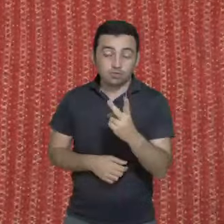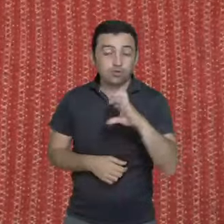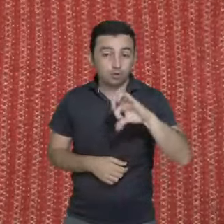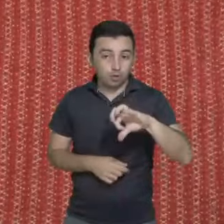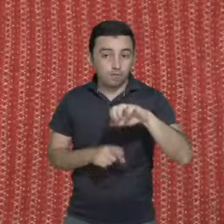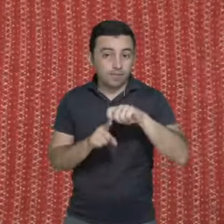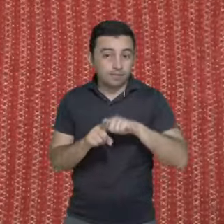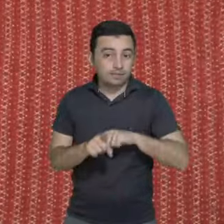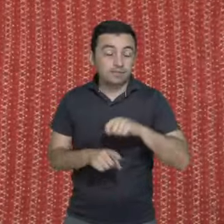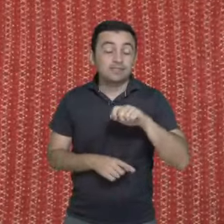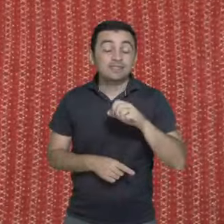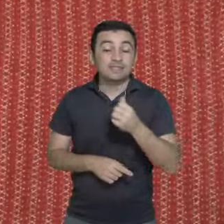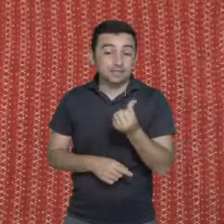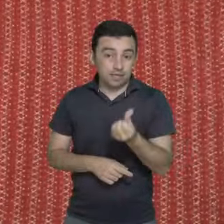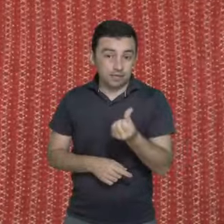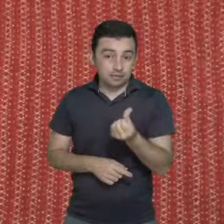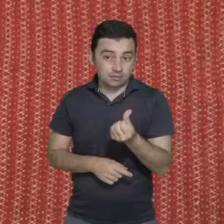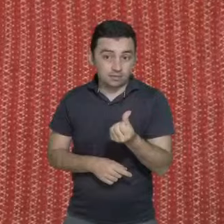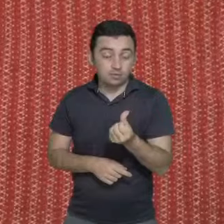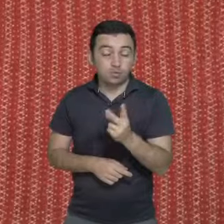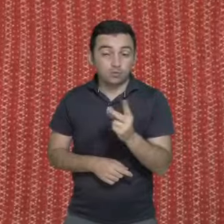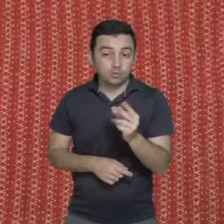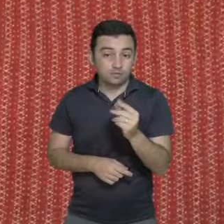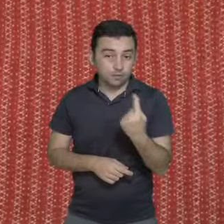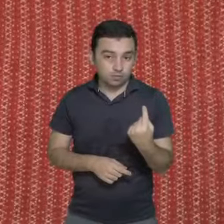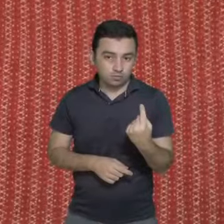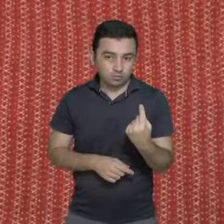2021. Dia 29 de 6 de 2021.